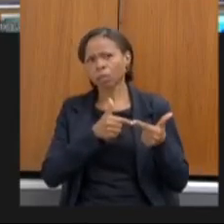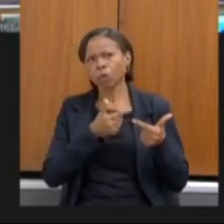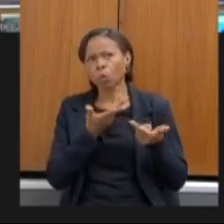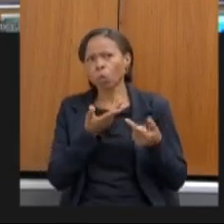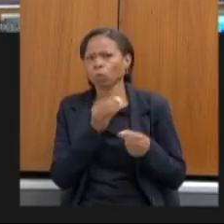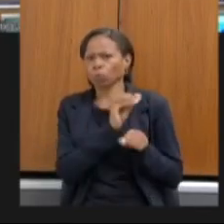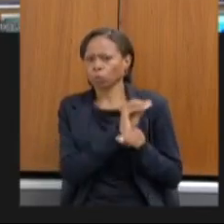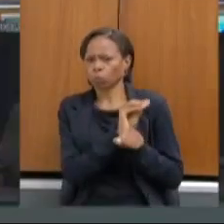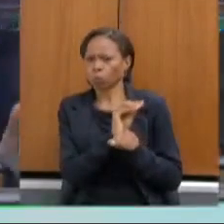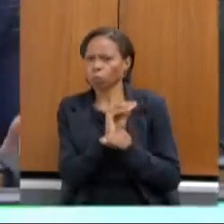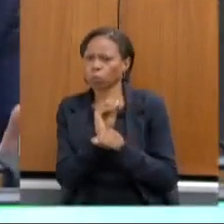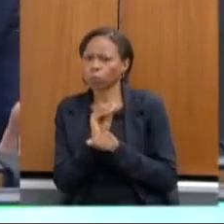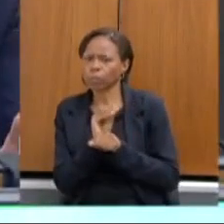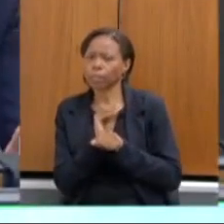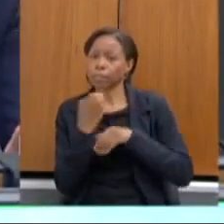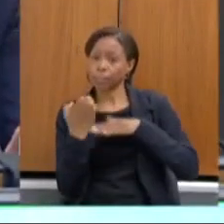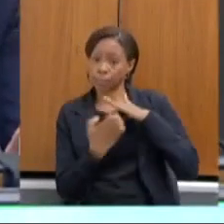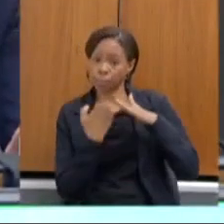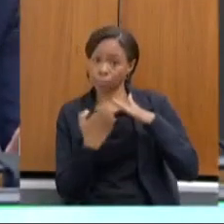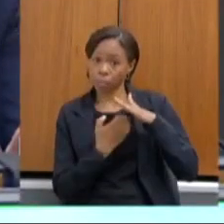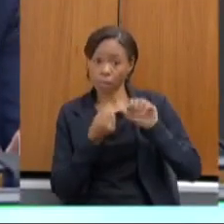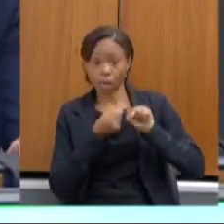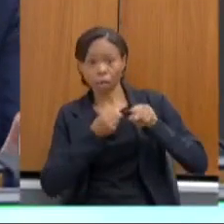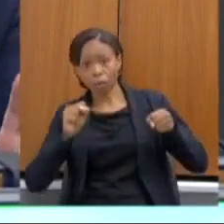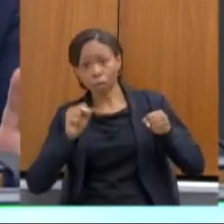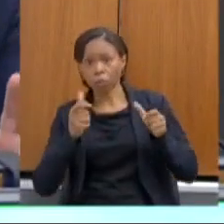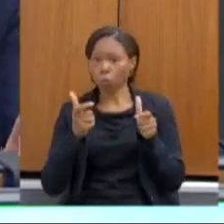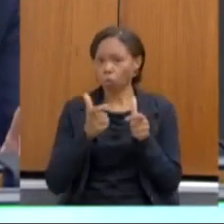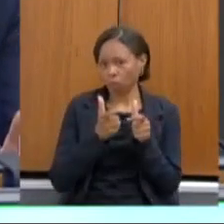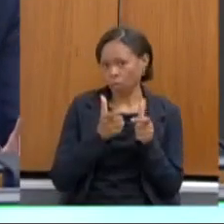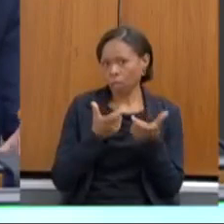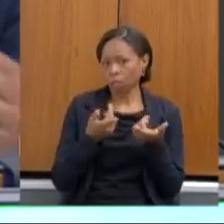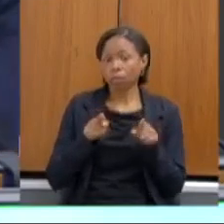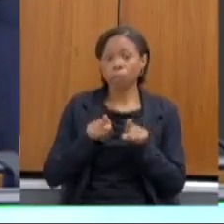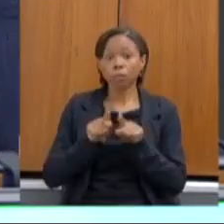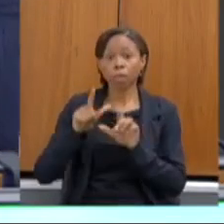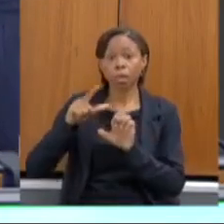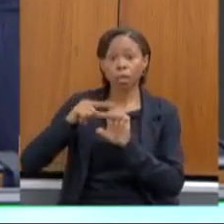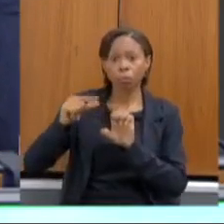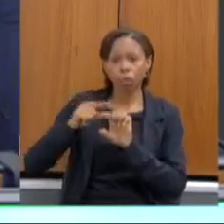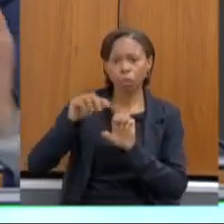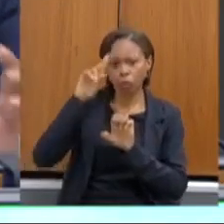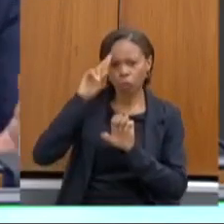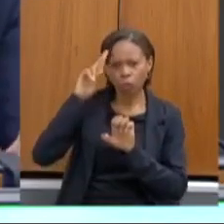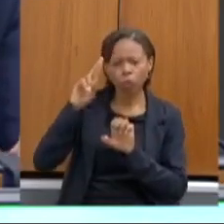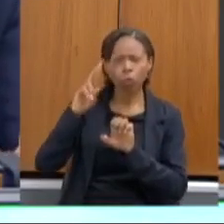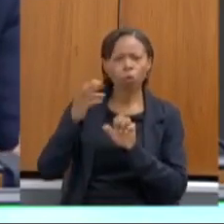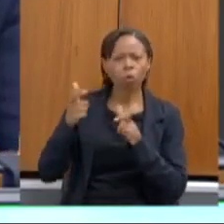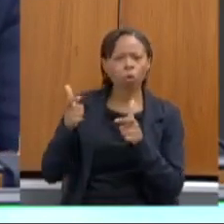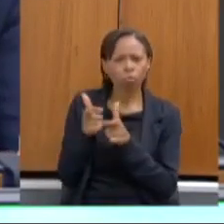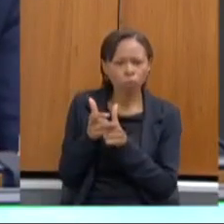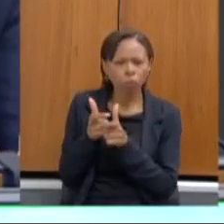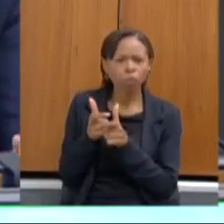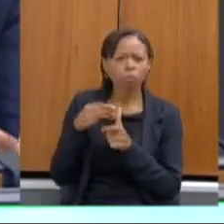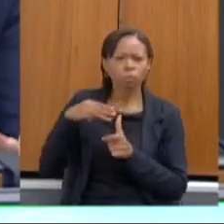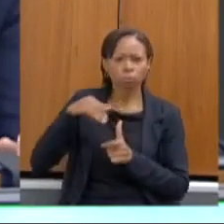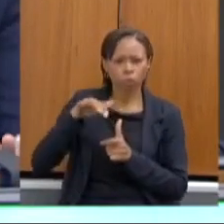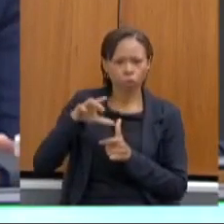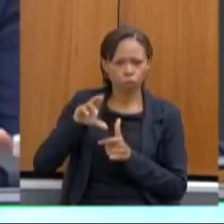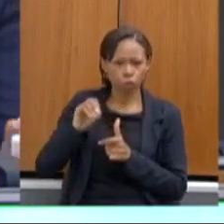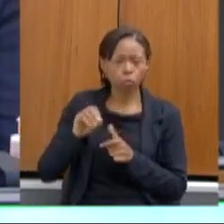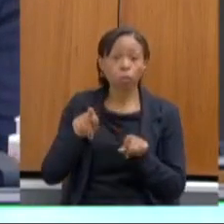de Micro e Pequenas Empresas microempreendedor individual artesanato